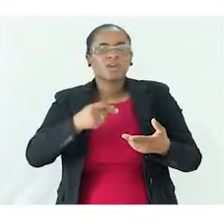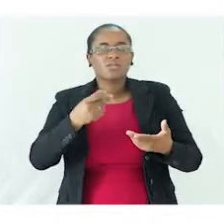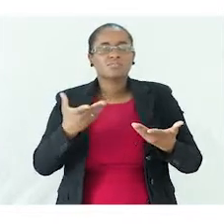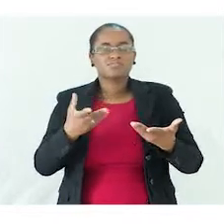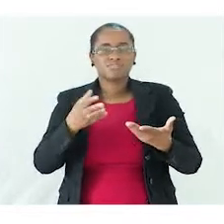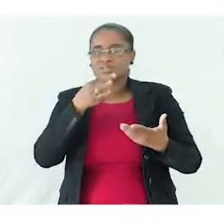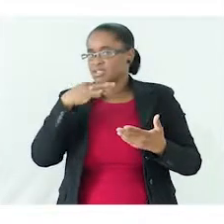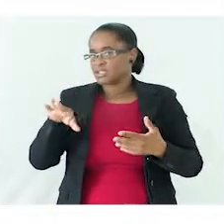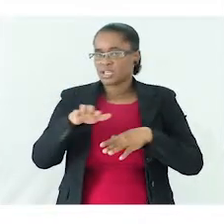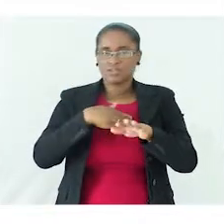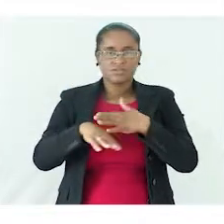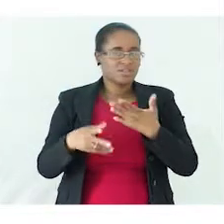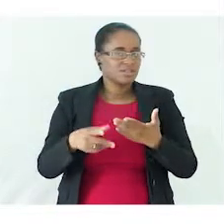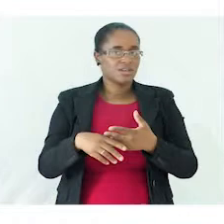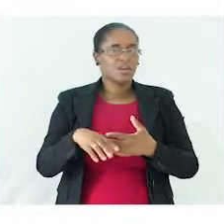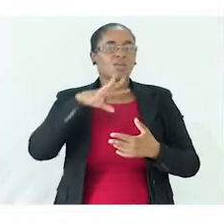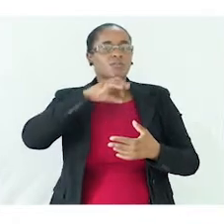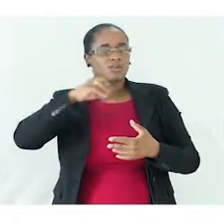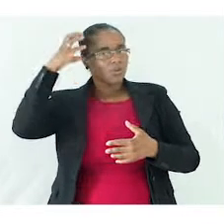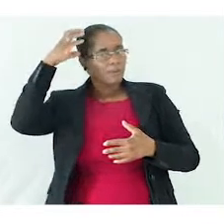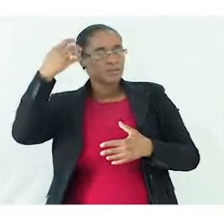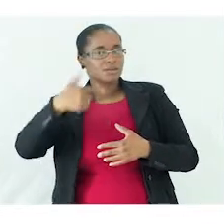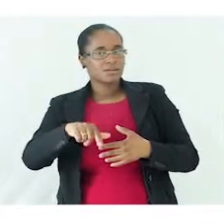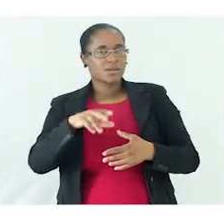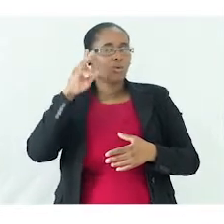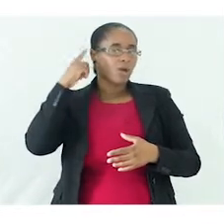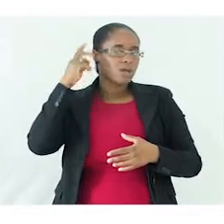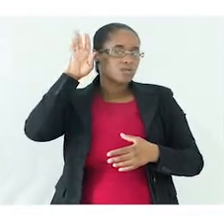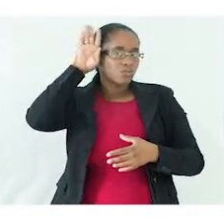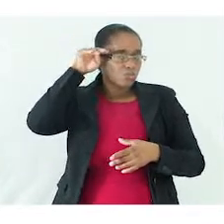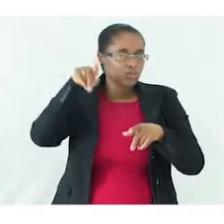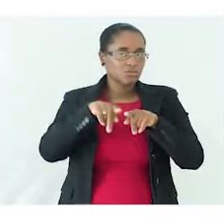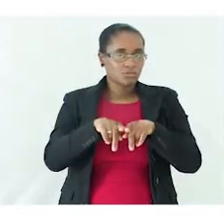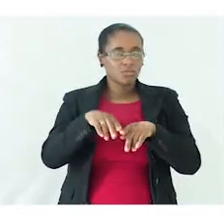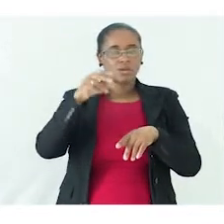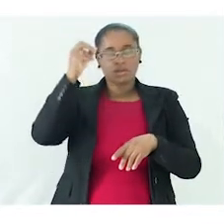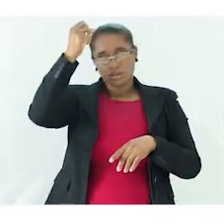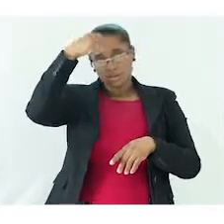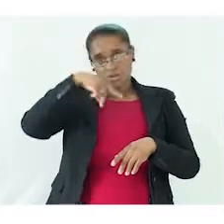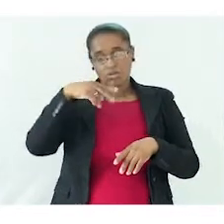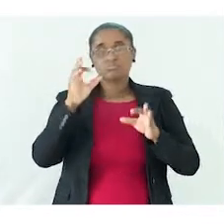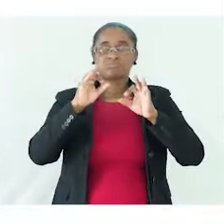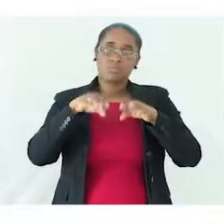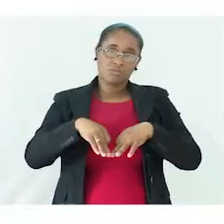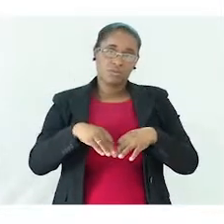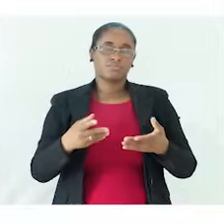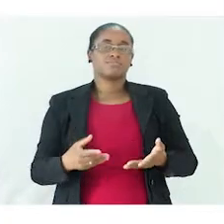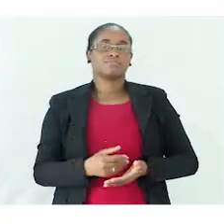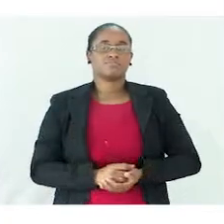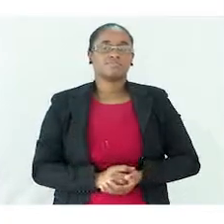de dizer: o príncipe tem orelhas de burro. Portanto, a história chega assim ao fim, não